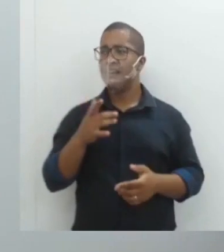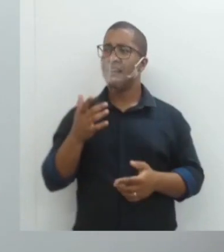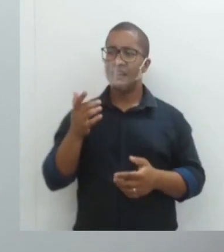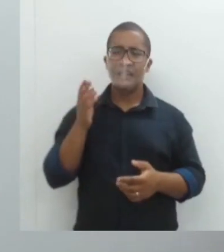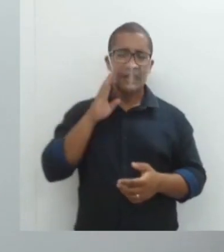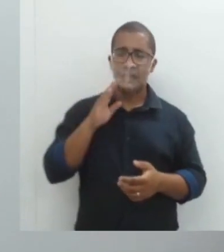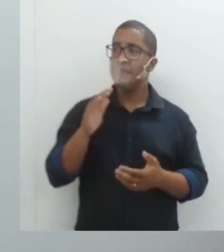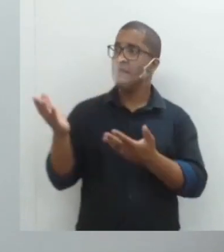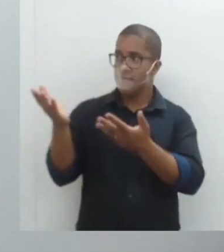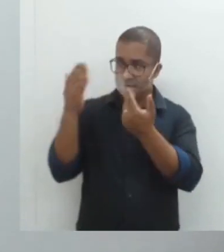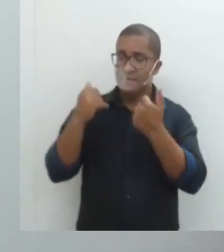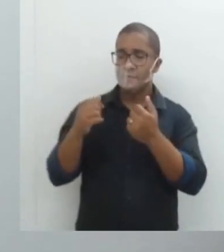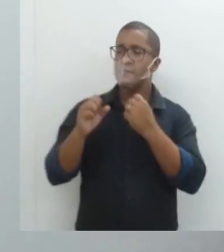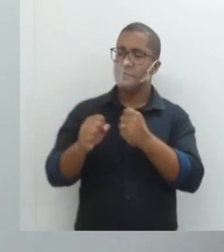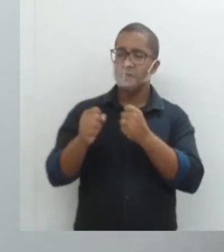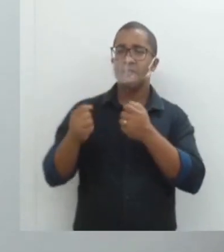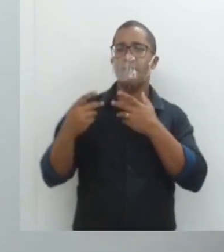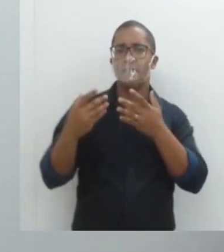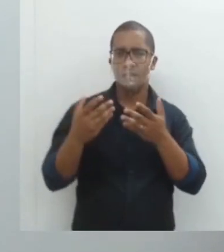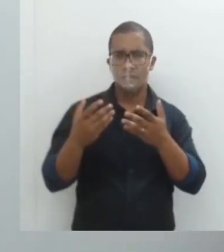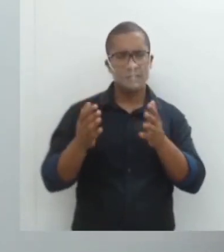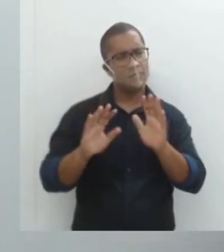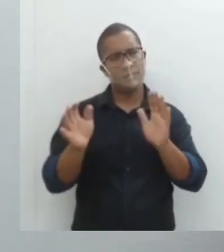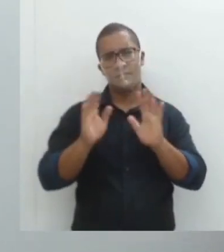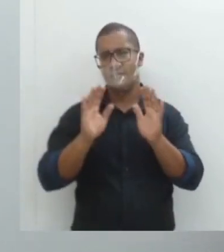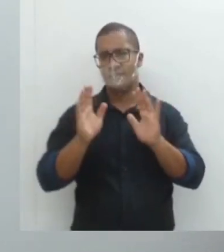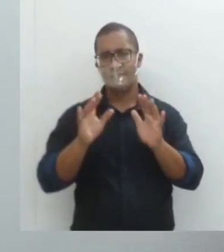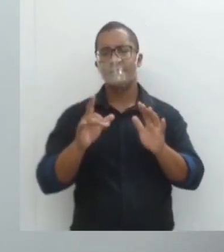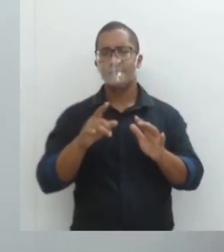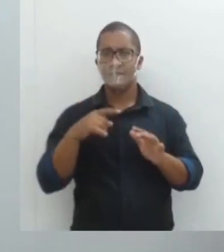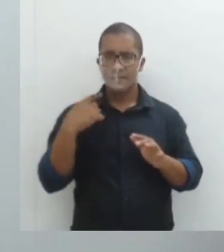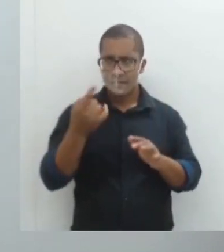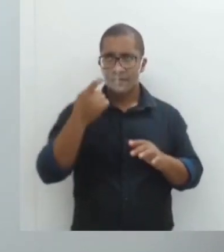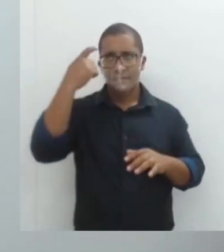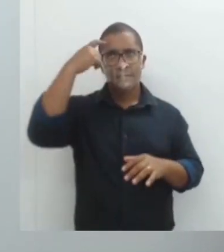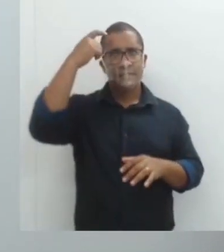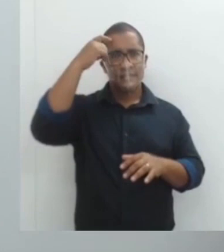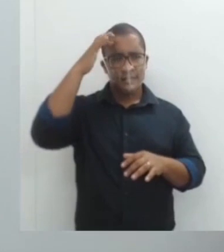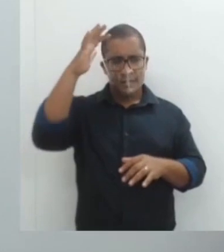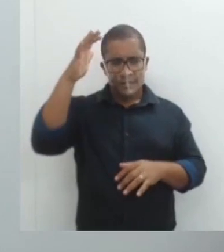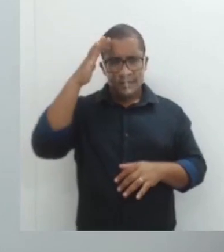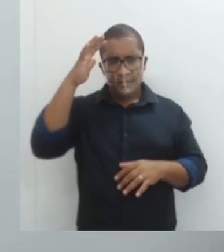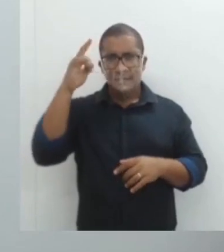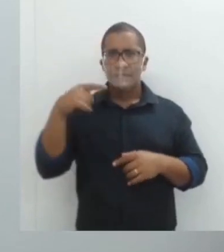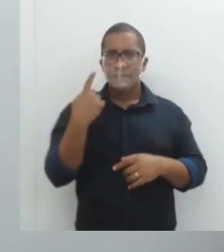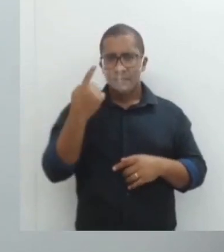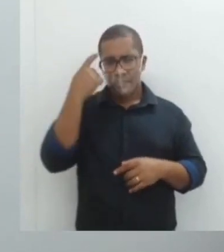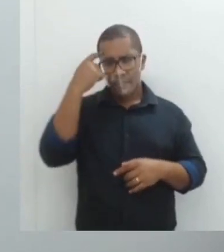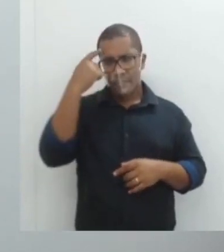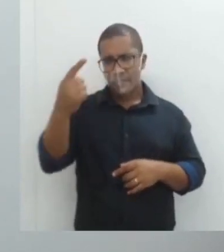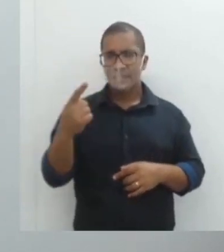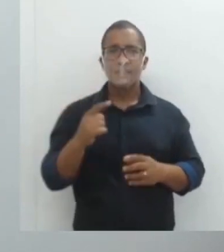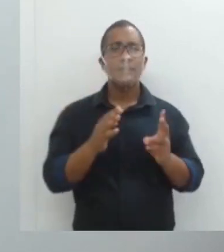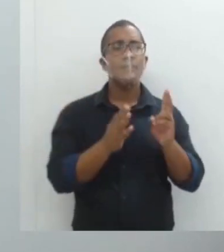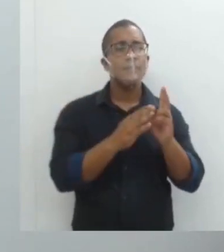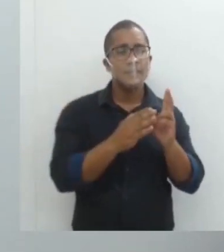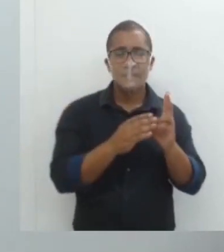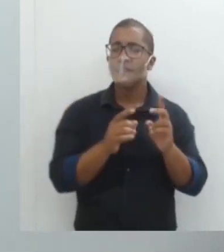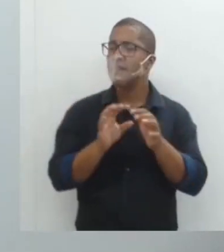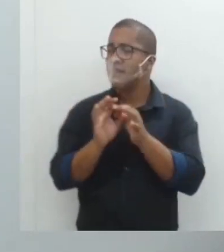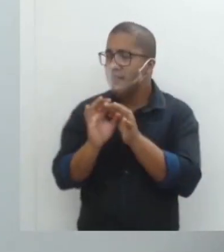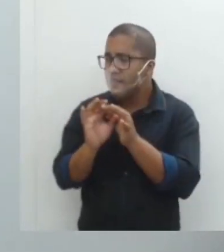aí na minha terra. Não, não foi assim. Então a gente tem que muito acabar com esse imaginário de que os índios foram